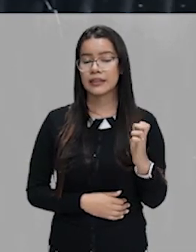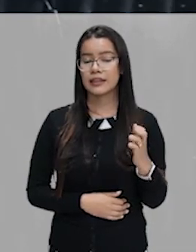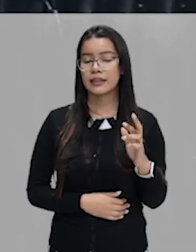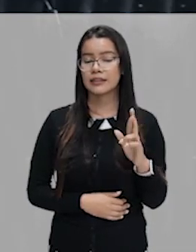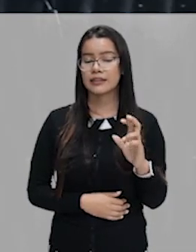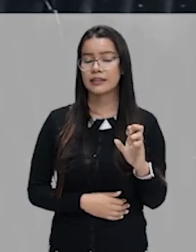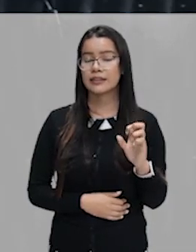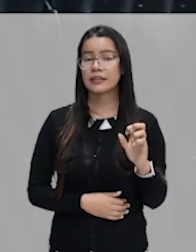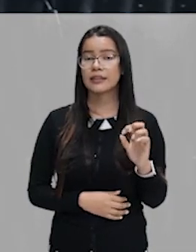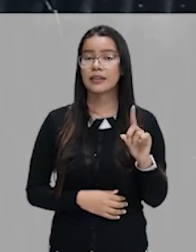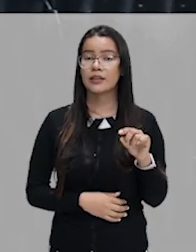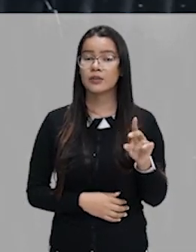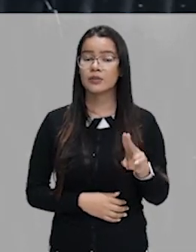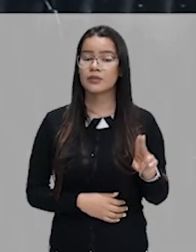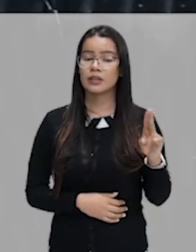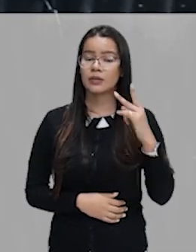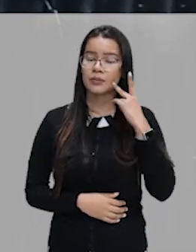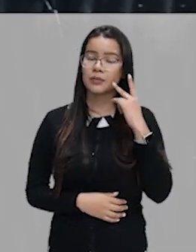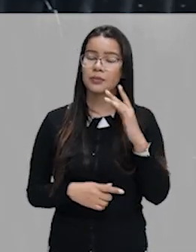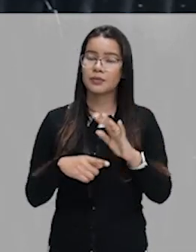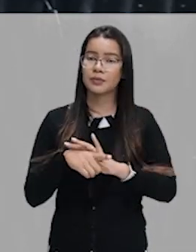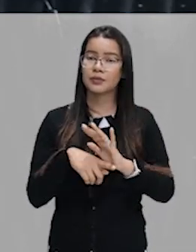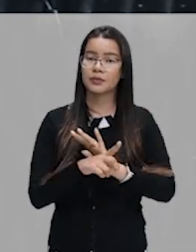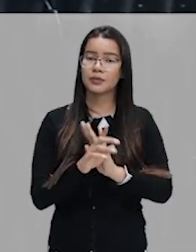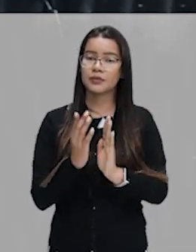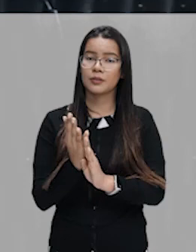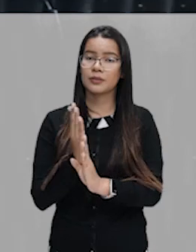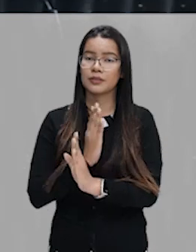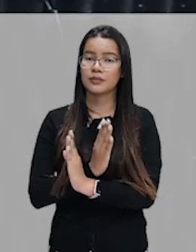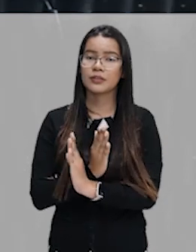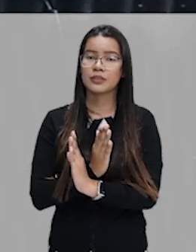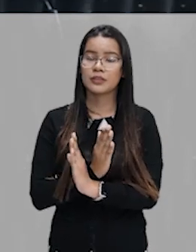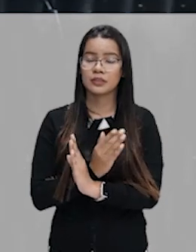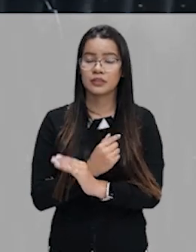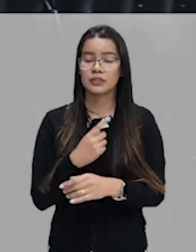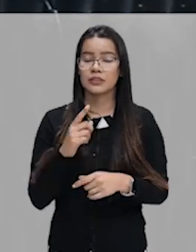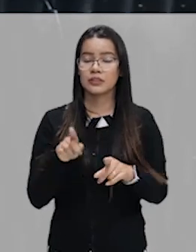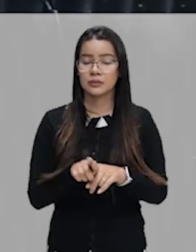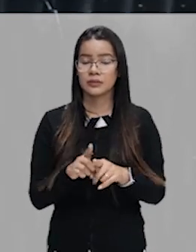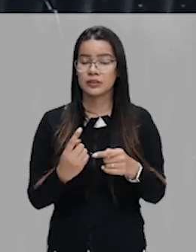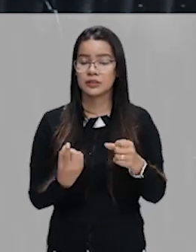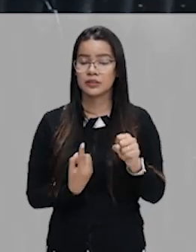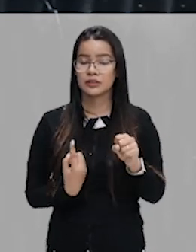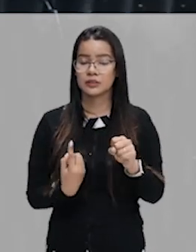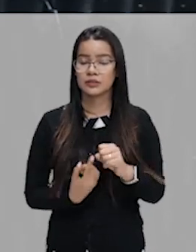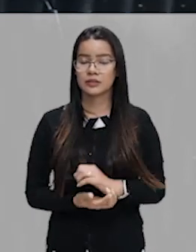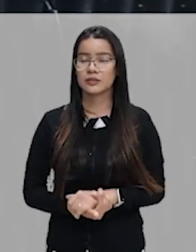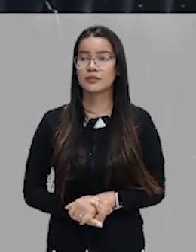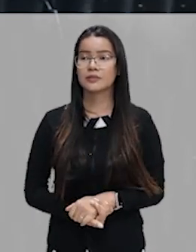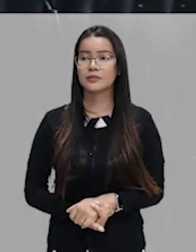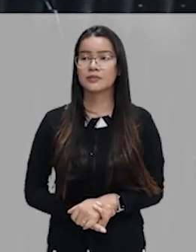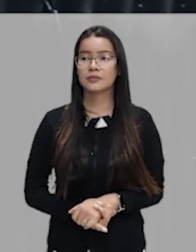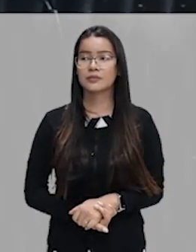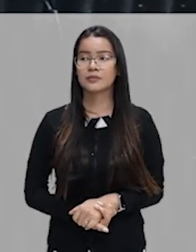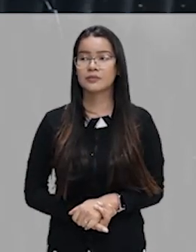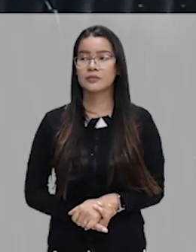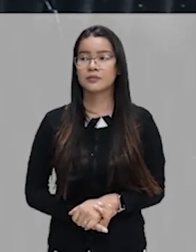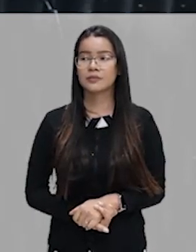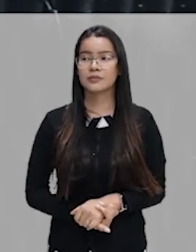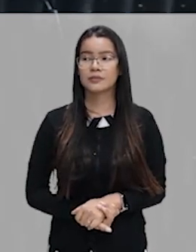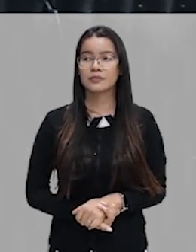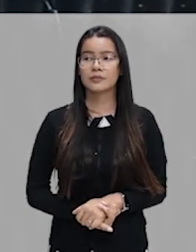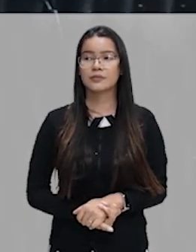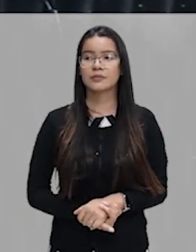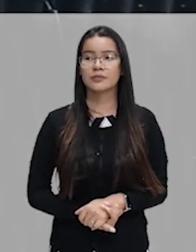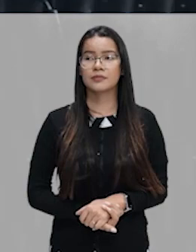frente. E ele está no singular na forma do presente. Many tall buildings.